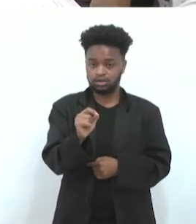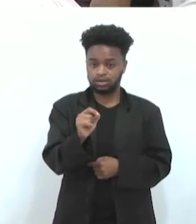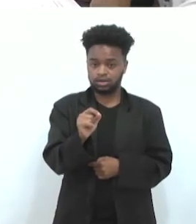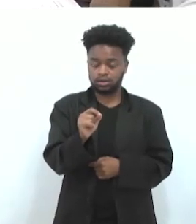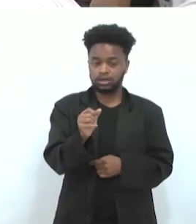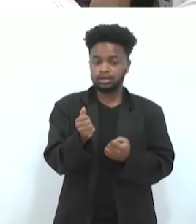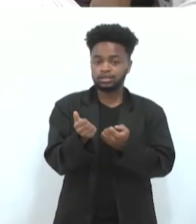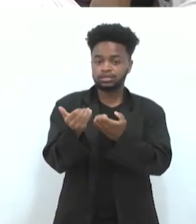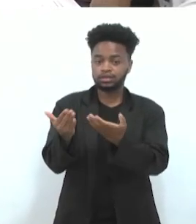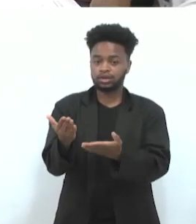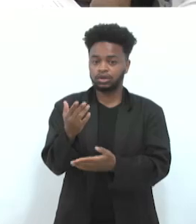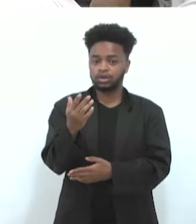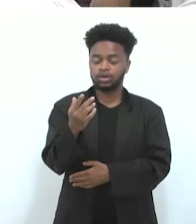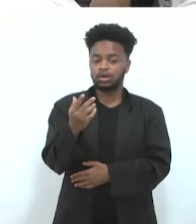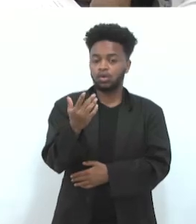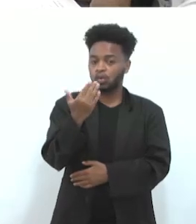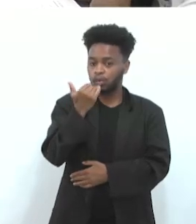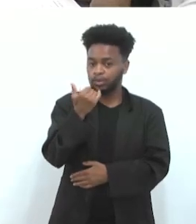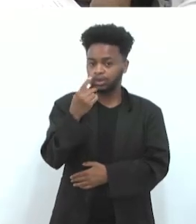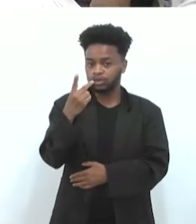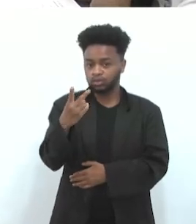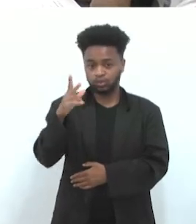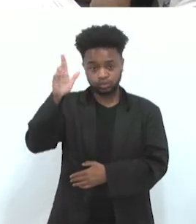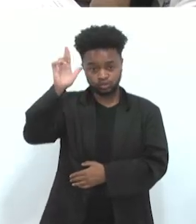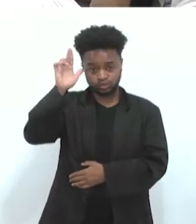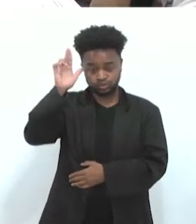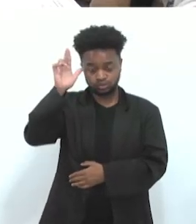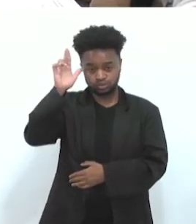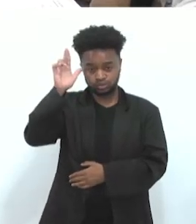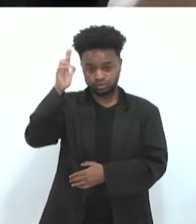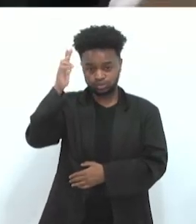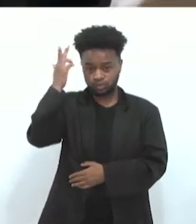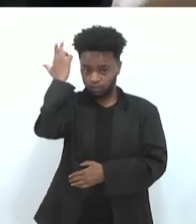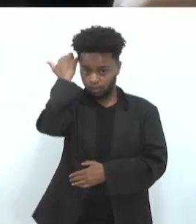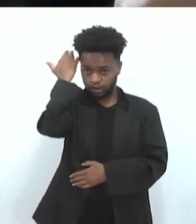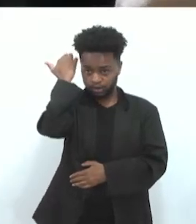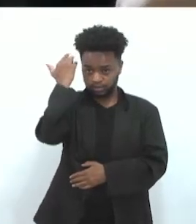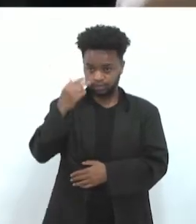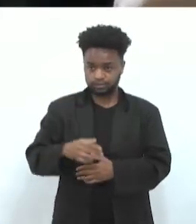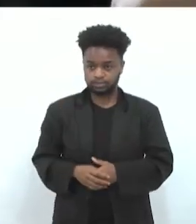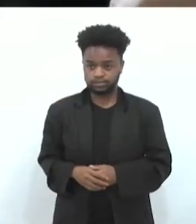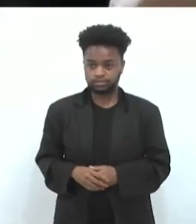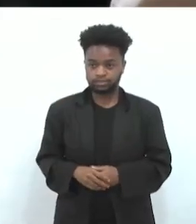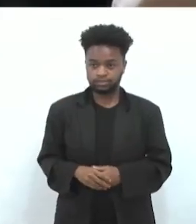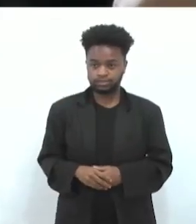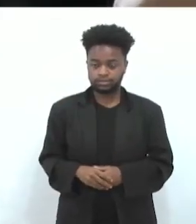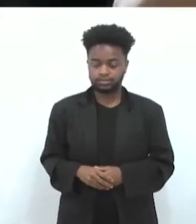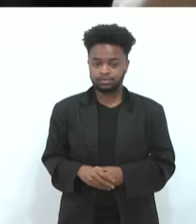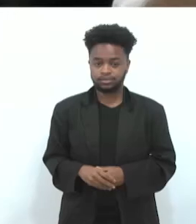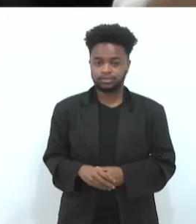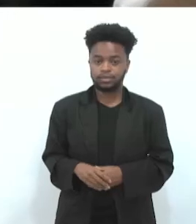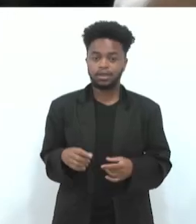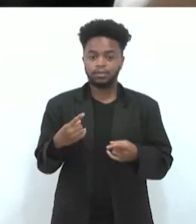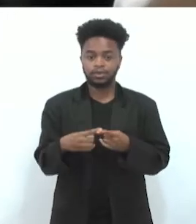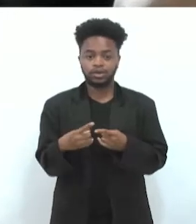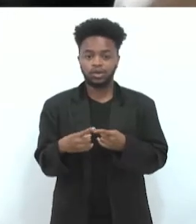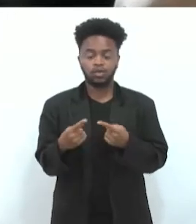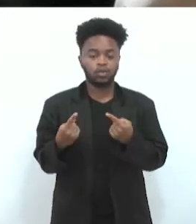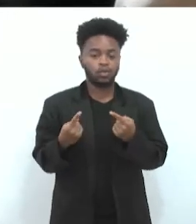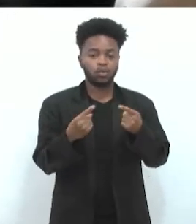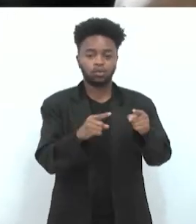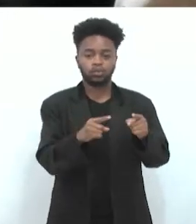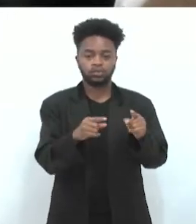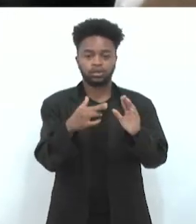com uma cenoura só. Porque matar Que 2 coisa coelhos... romântica, né? Isso é Que coisa absolutamente confronta o Código de Defesa